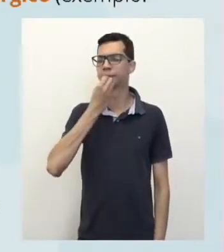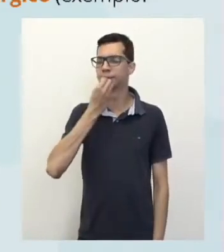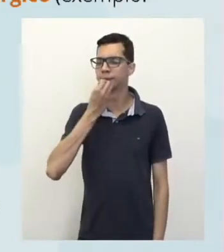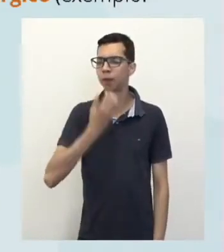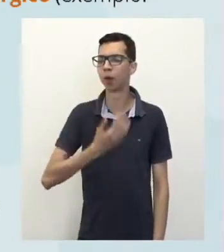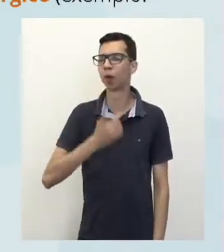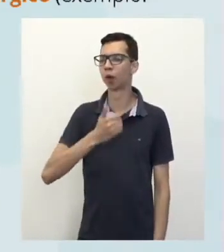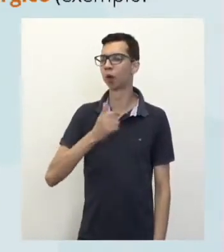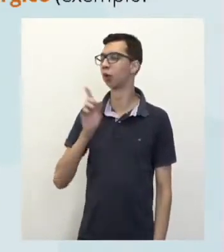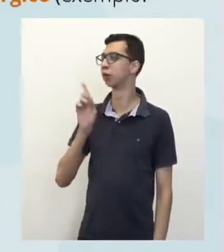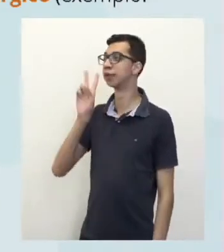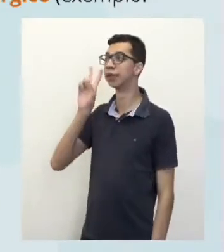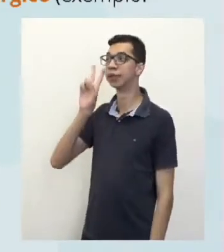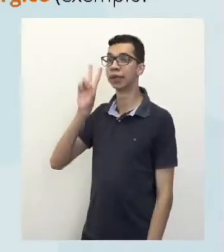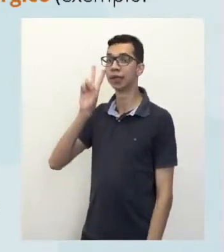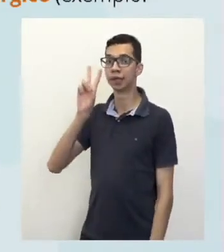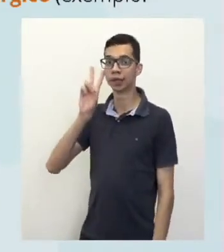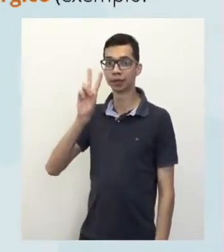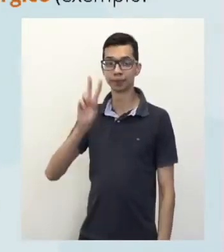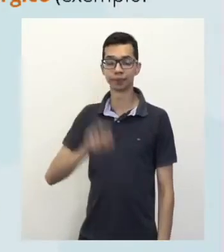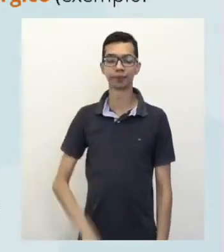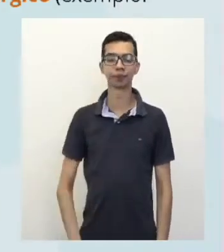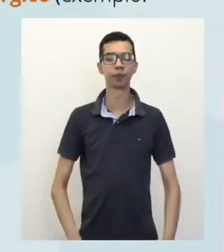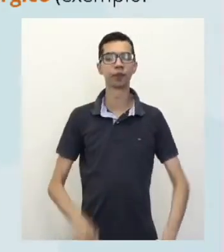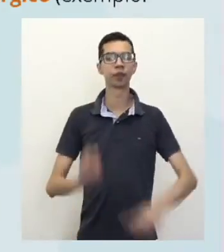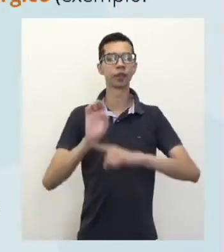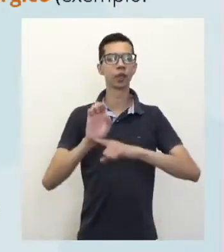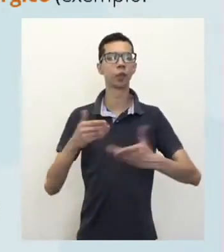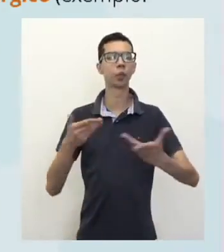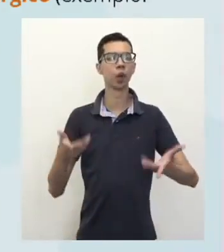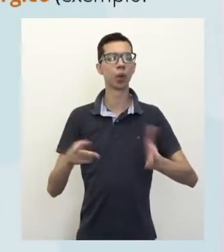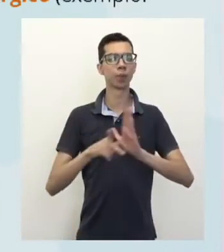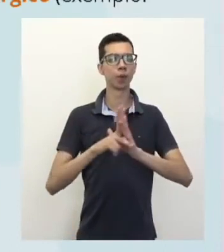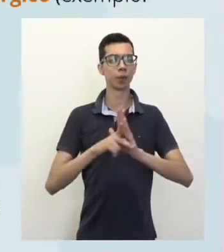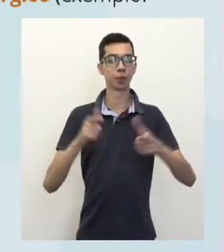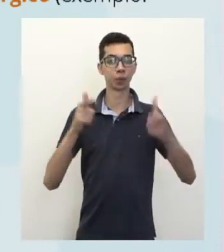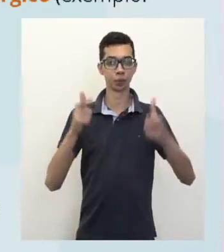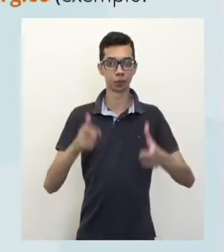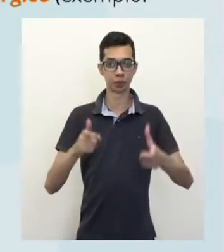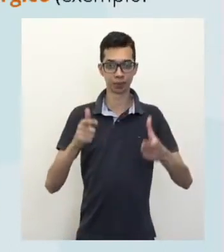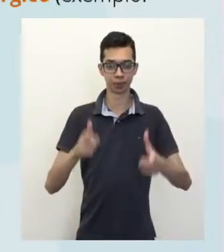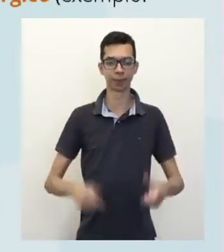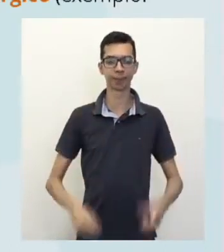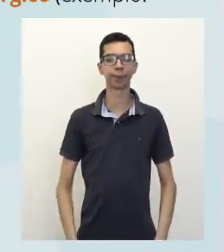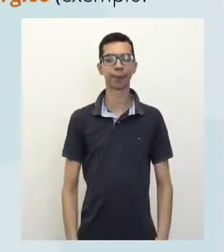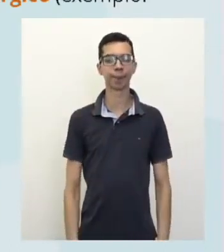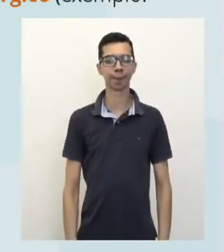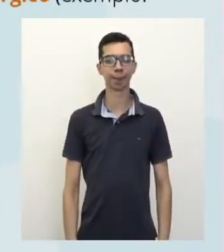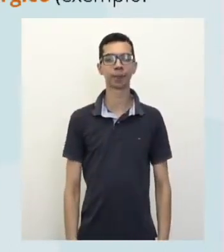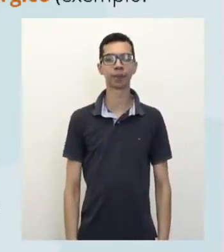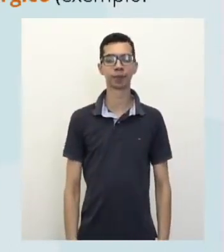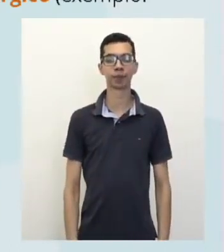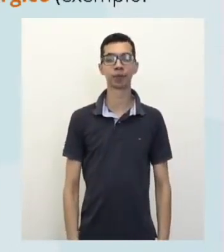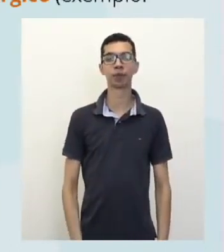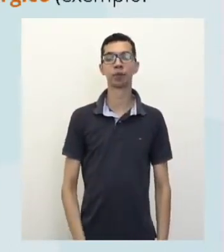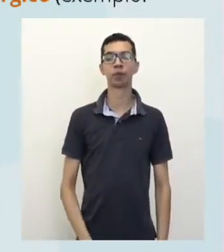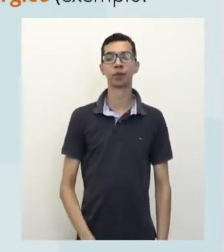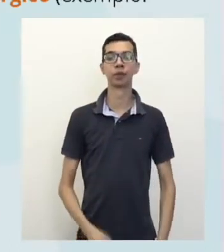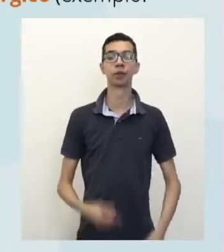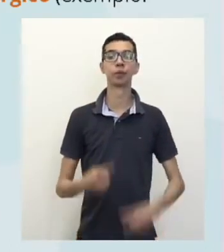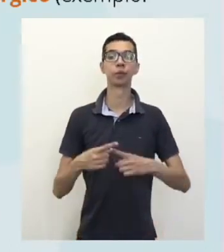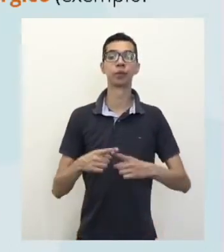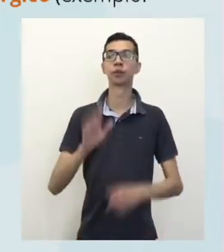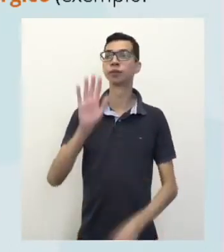de que estados, né, que compõem essa região, o que caracteriza essa região de uma forma